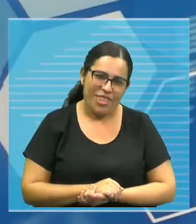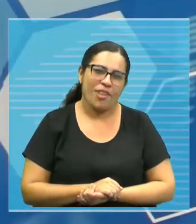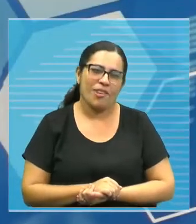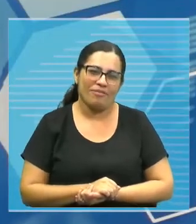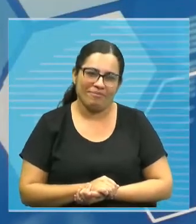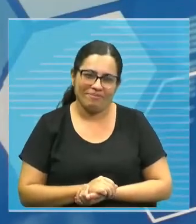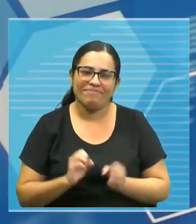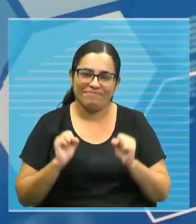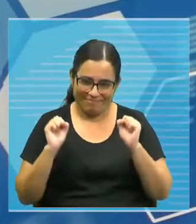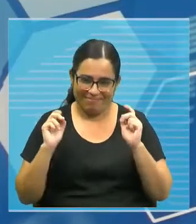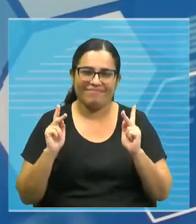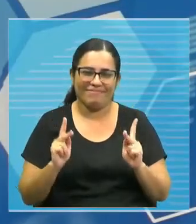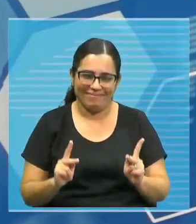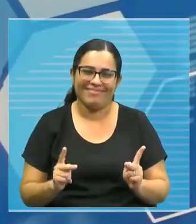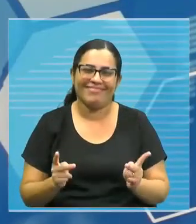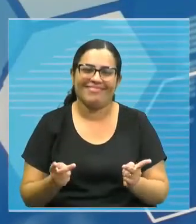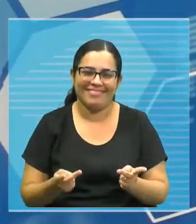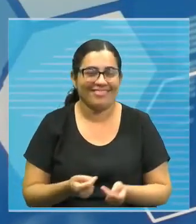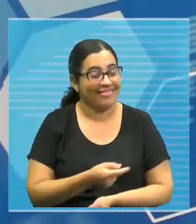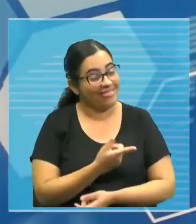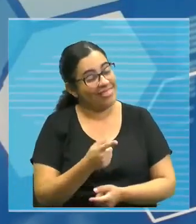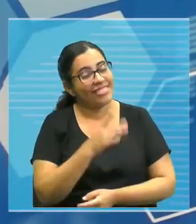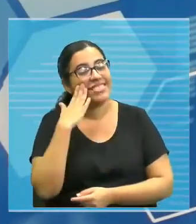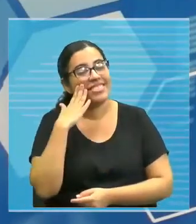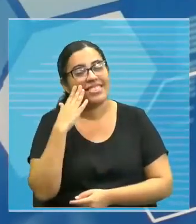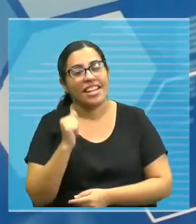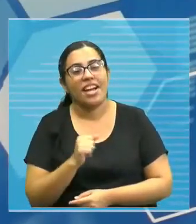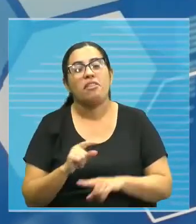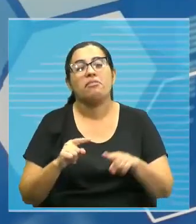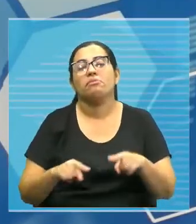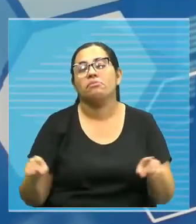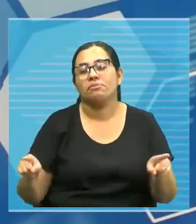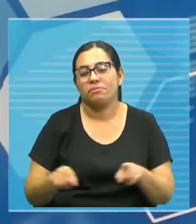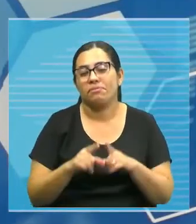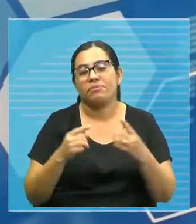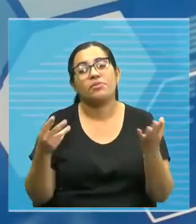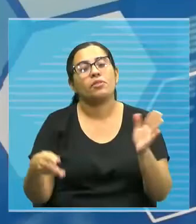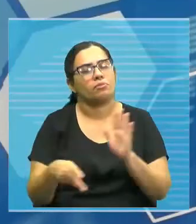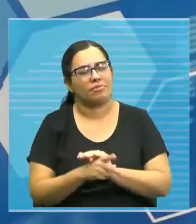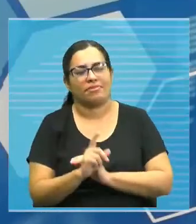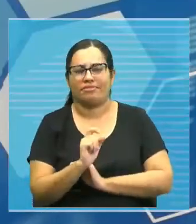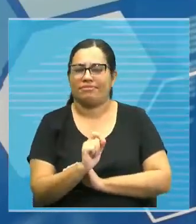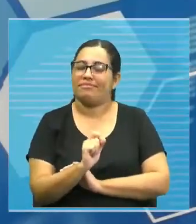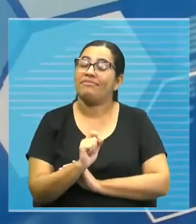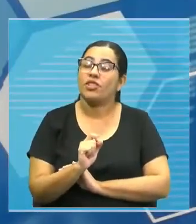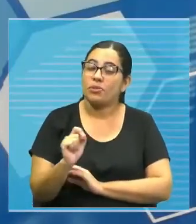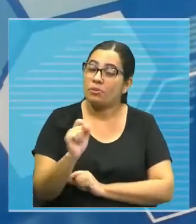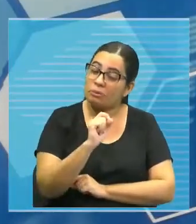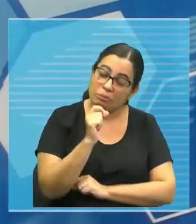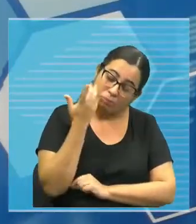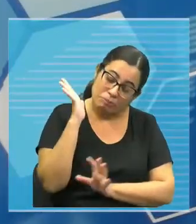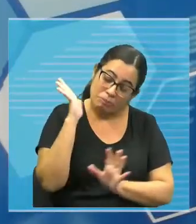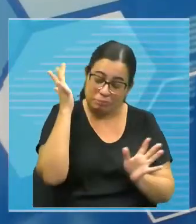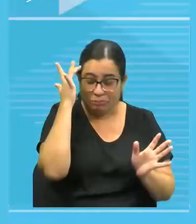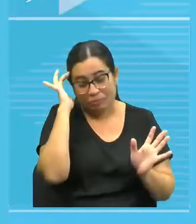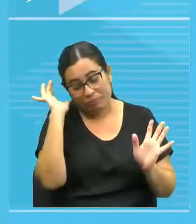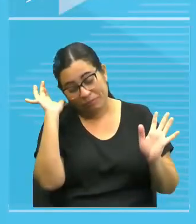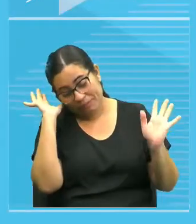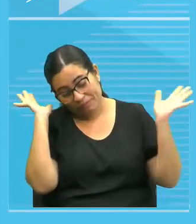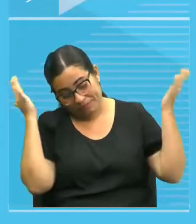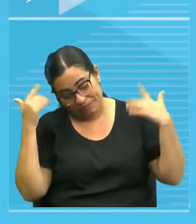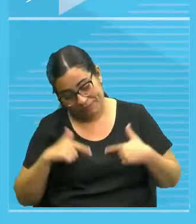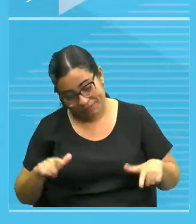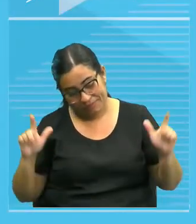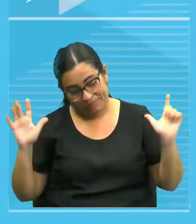pediu essa música aí, eu já... Não, aí tem alguma coisa. Não. Aí tem. Era